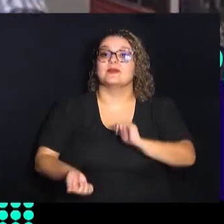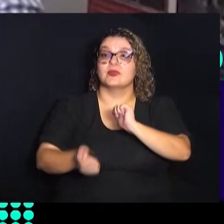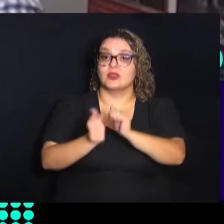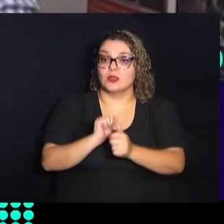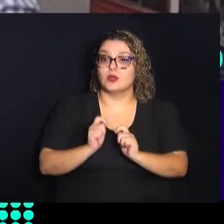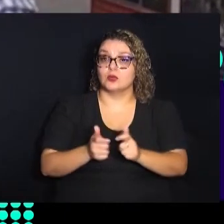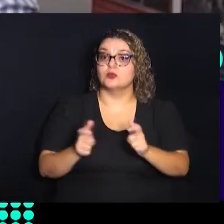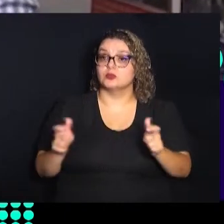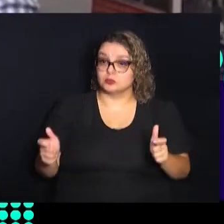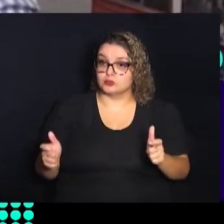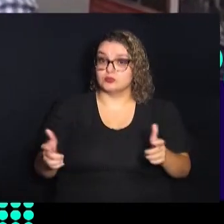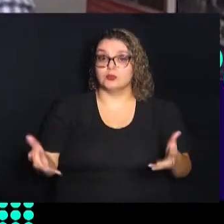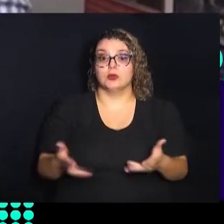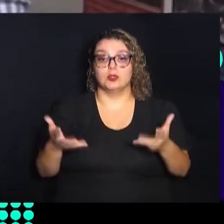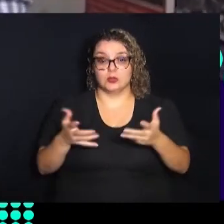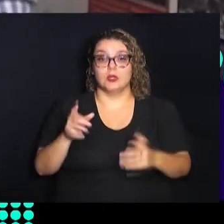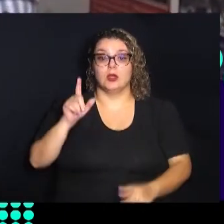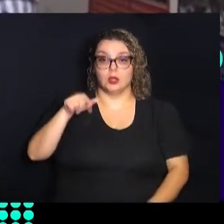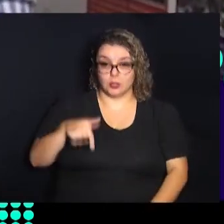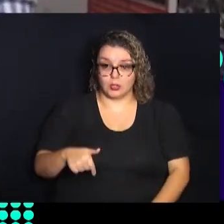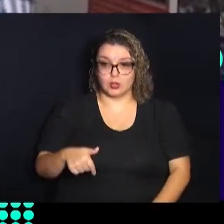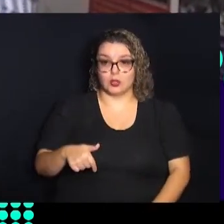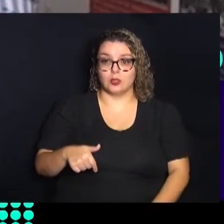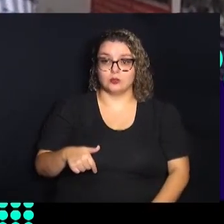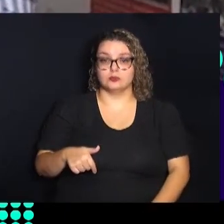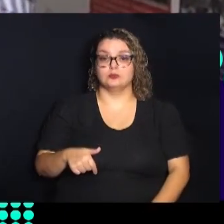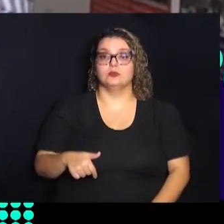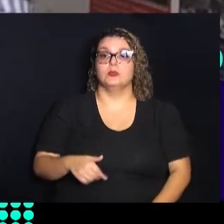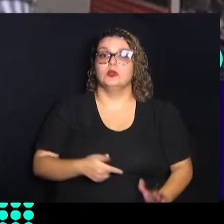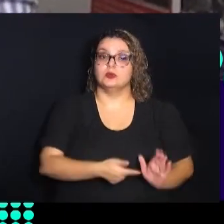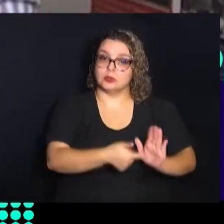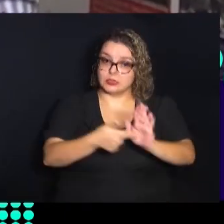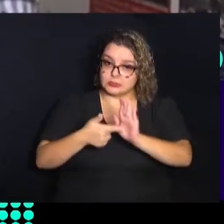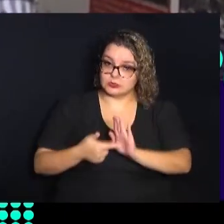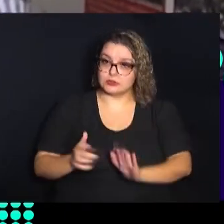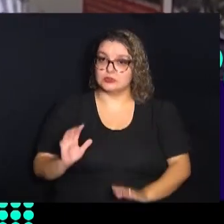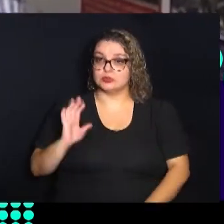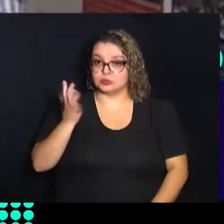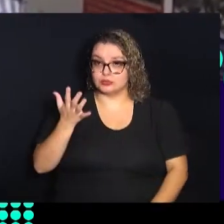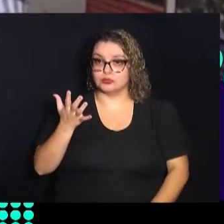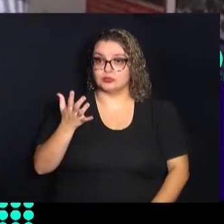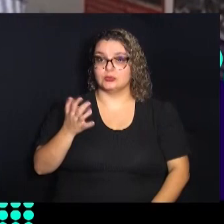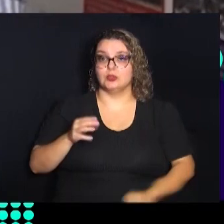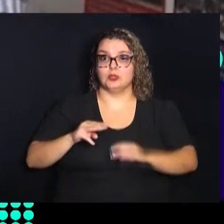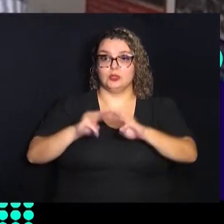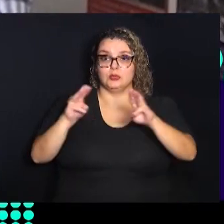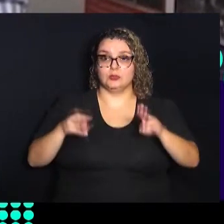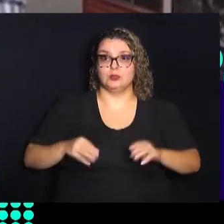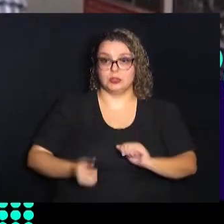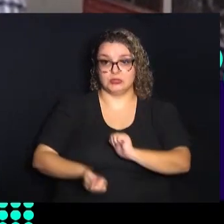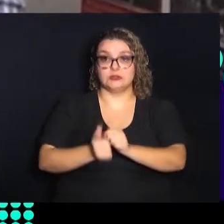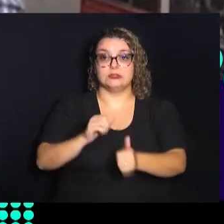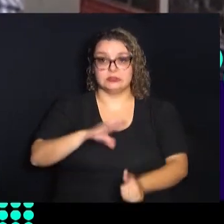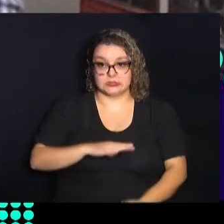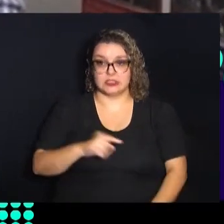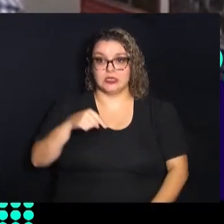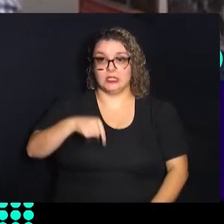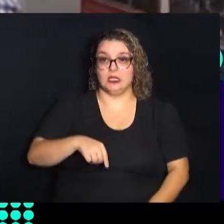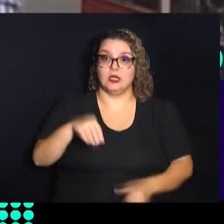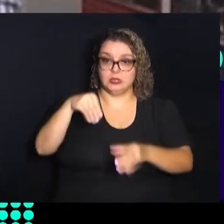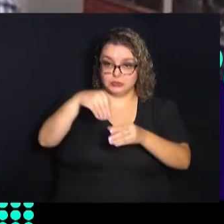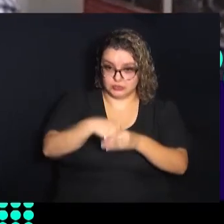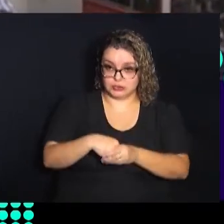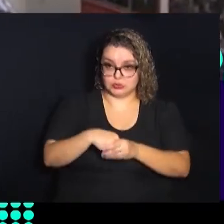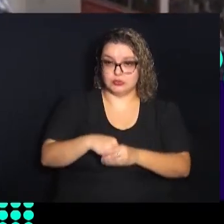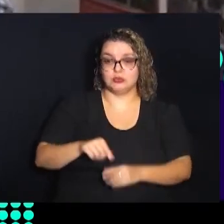Olímpicos e esportes aumentados. Esse é o tema dessa exposição que está acontecendo no Museu do Esporte da